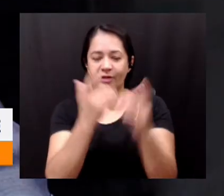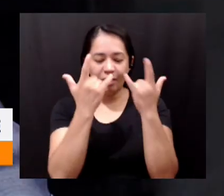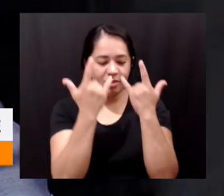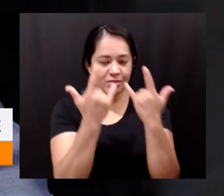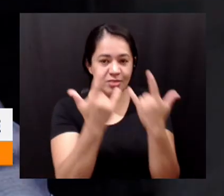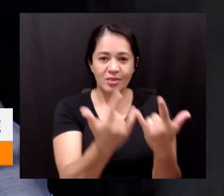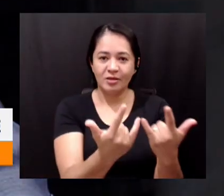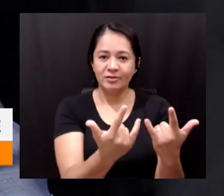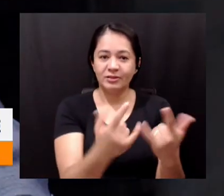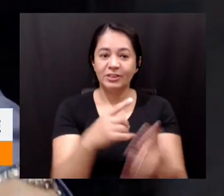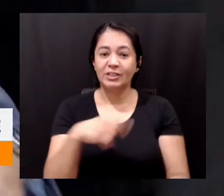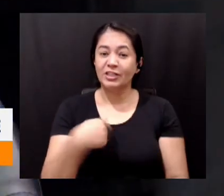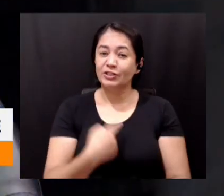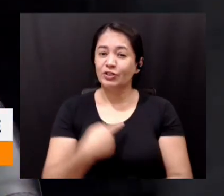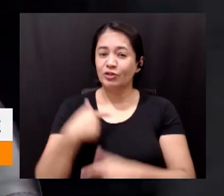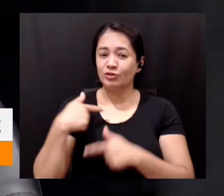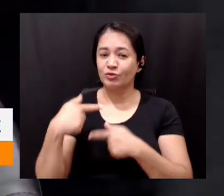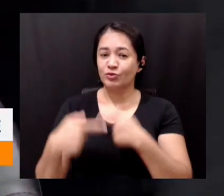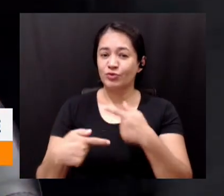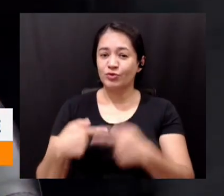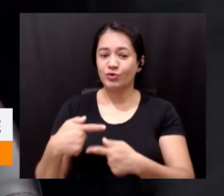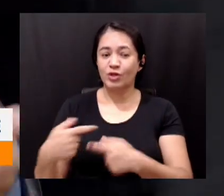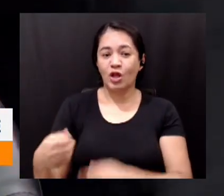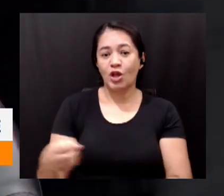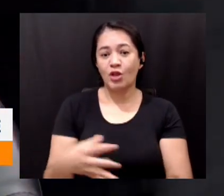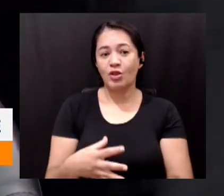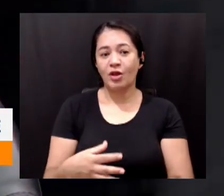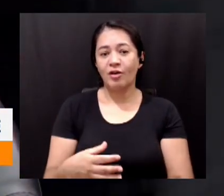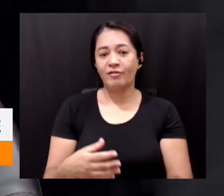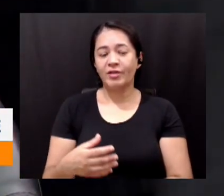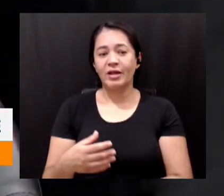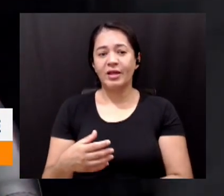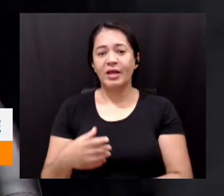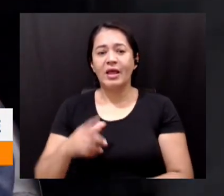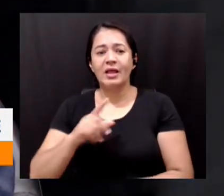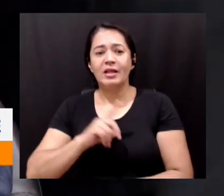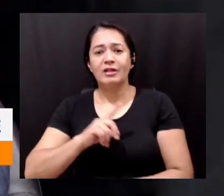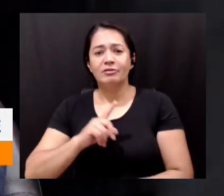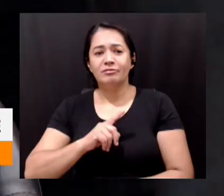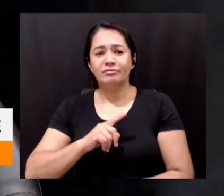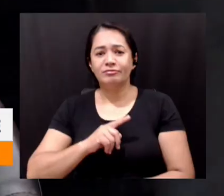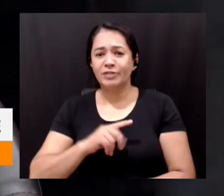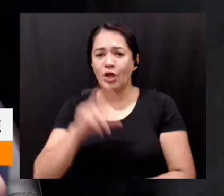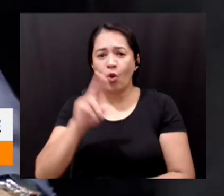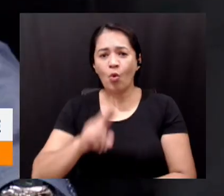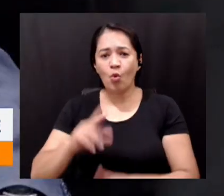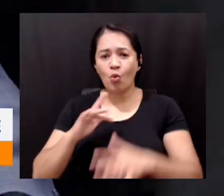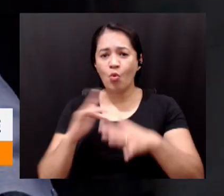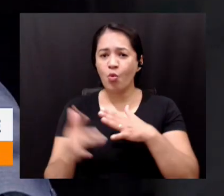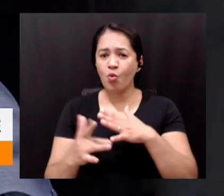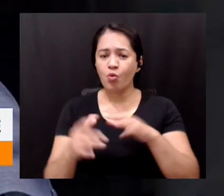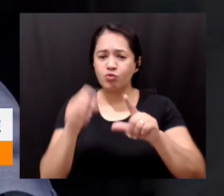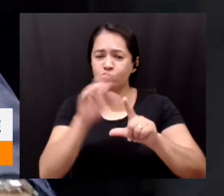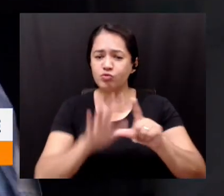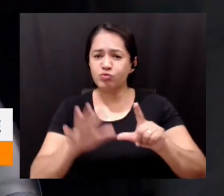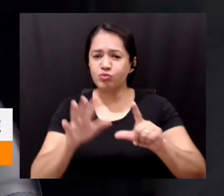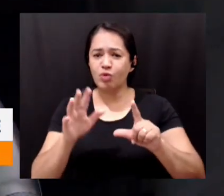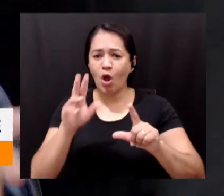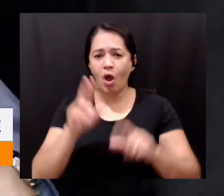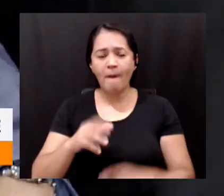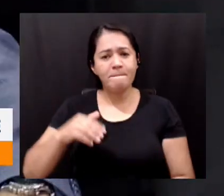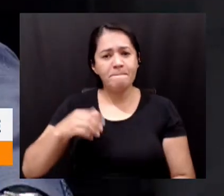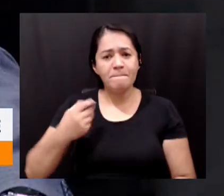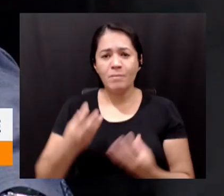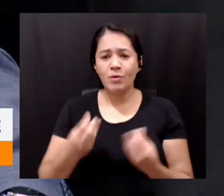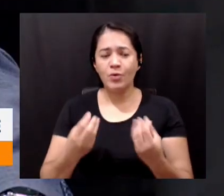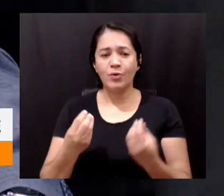nova também, ela tem uma fluidez muito grande na utilização, né, dessas plataformas. Sim. E tudo que